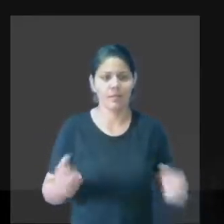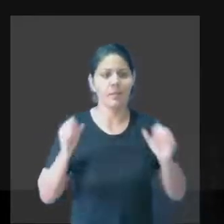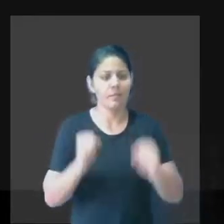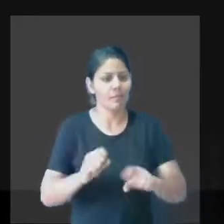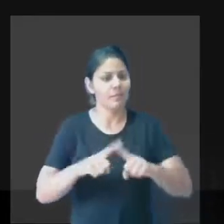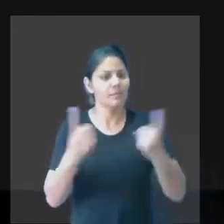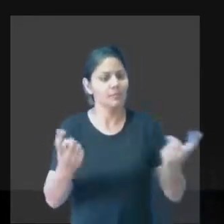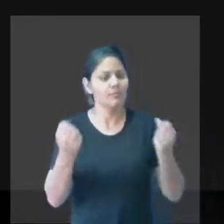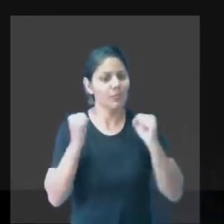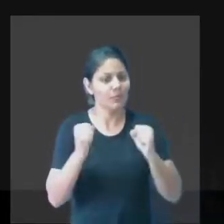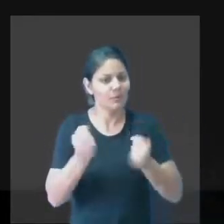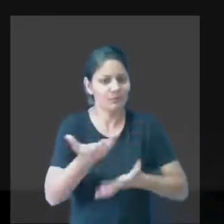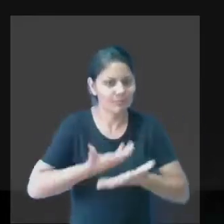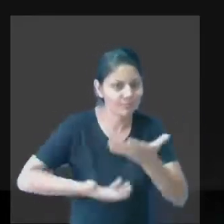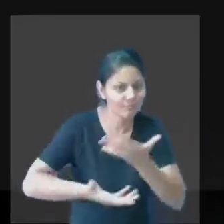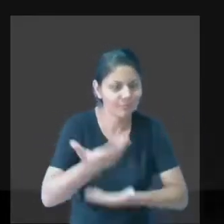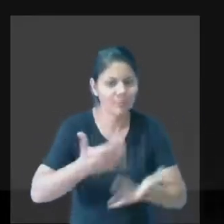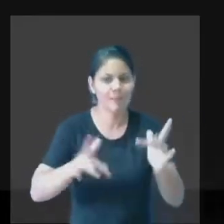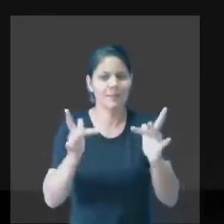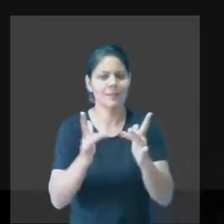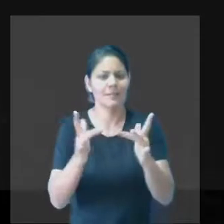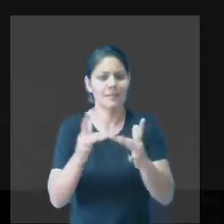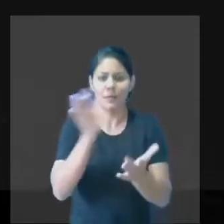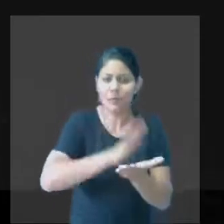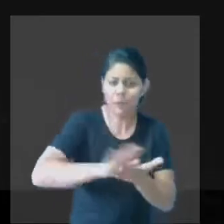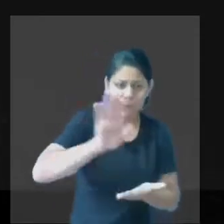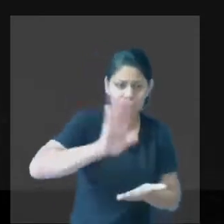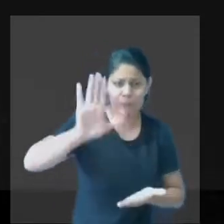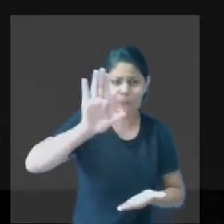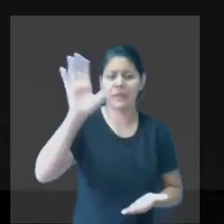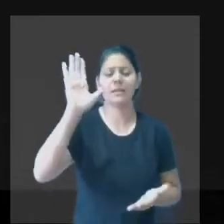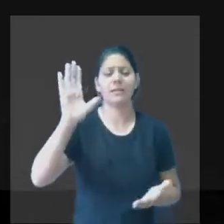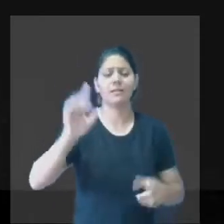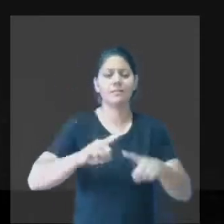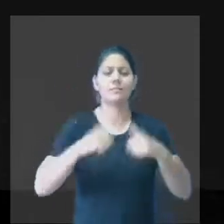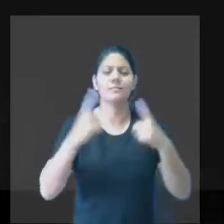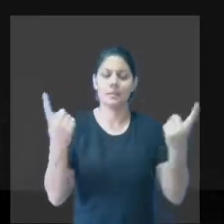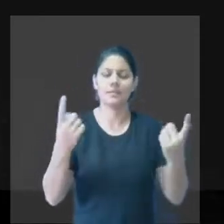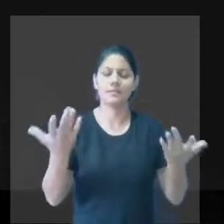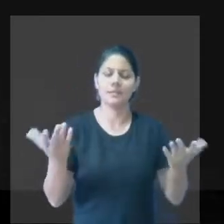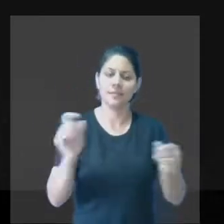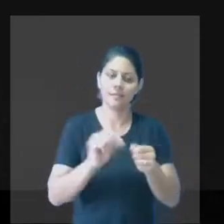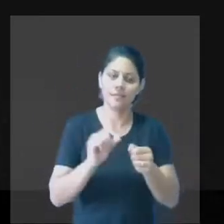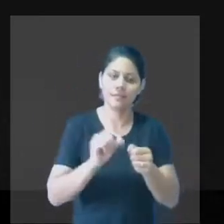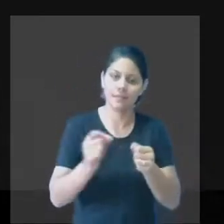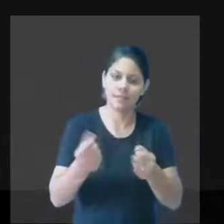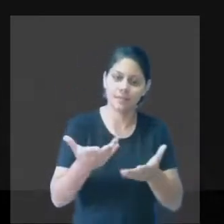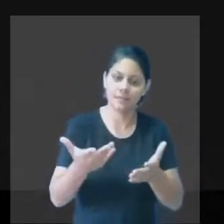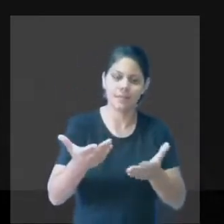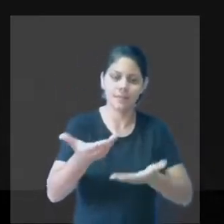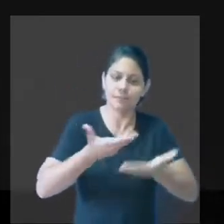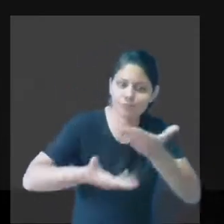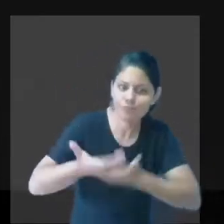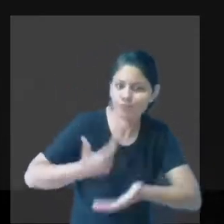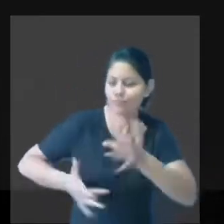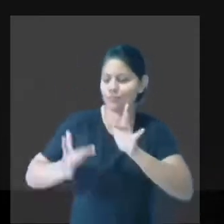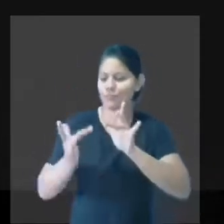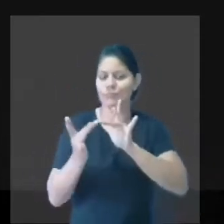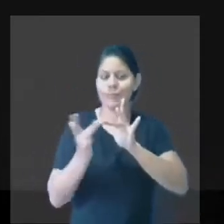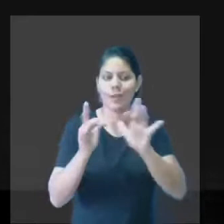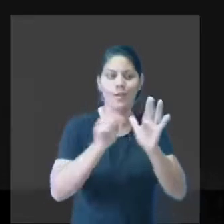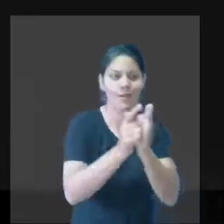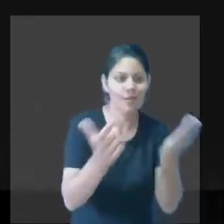mediação, que é tão caro e tão característico das nossas bibliotecas, que é fazer a mediação entre o leitor, o livro,